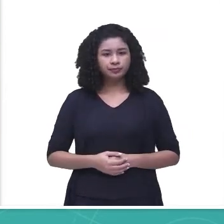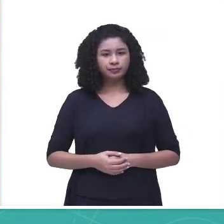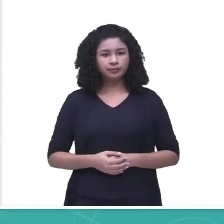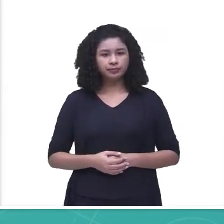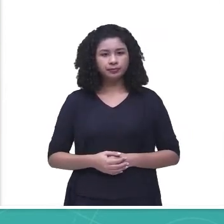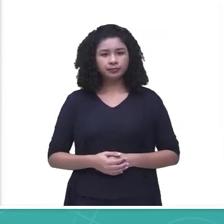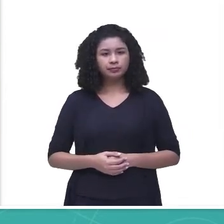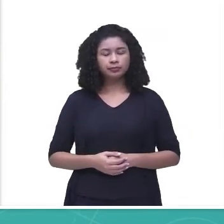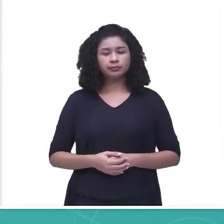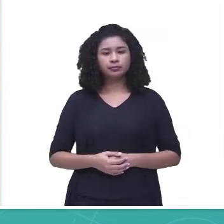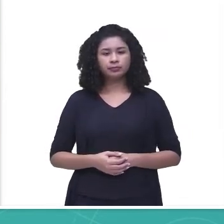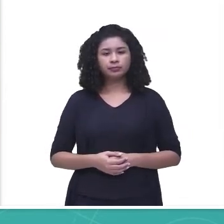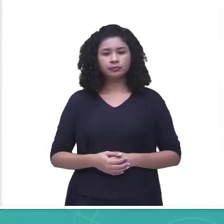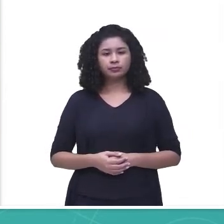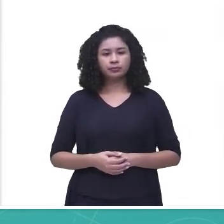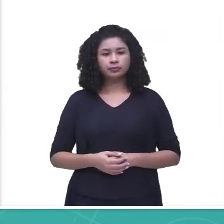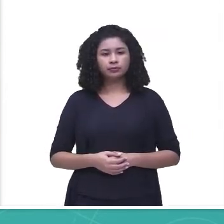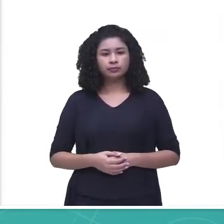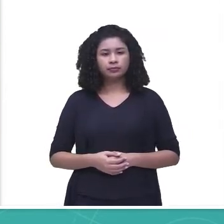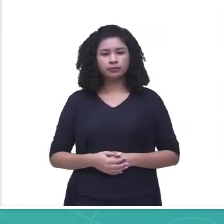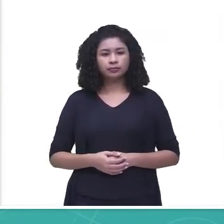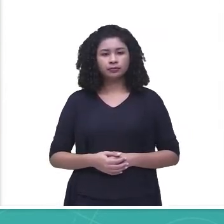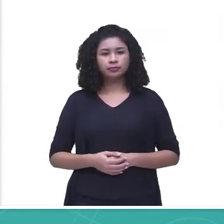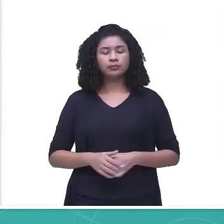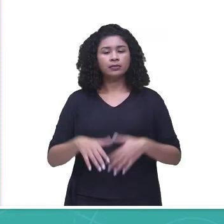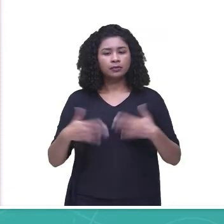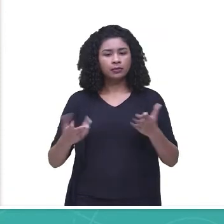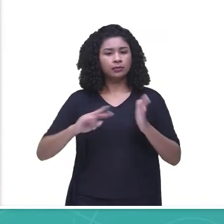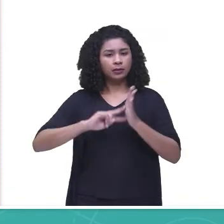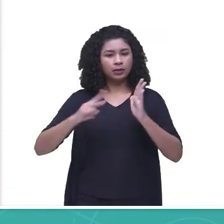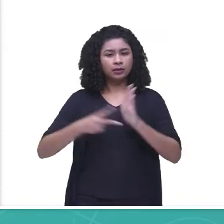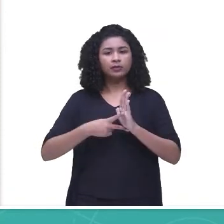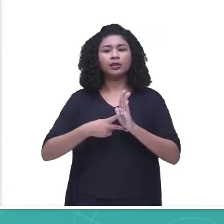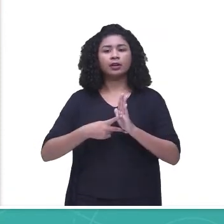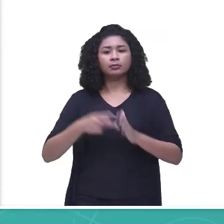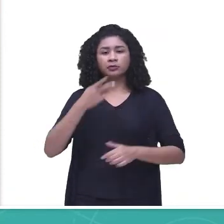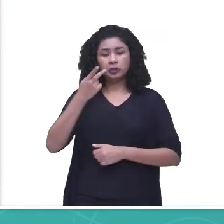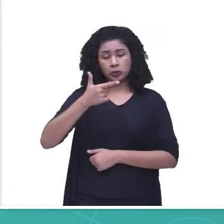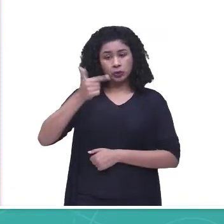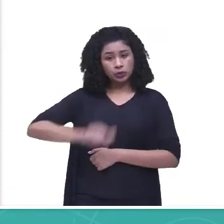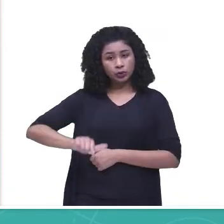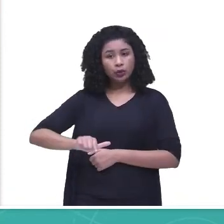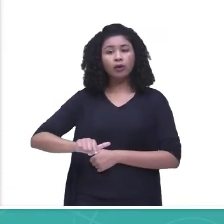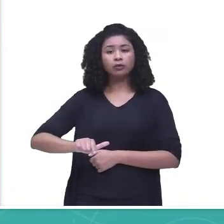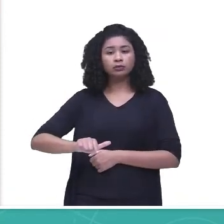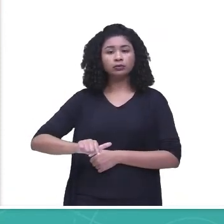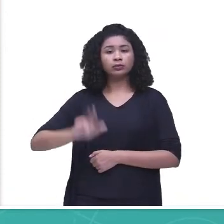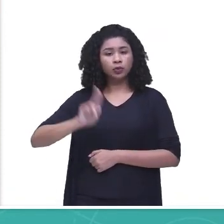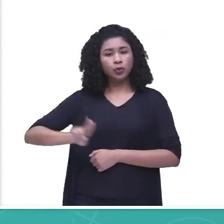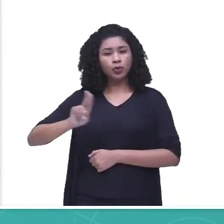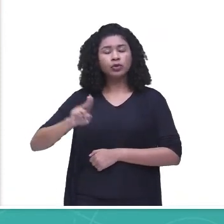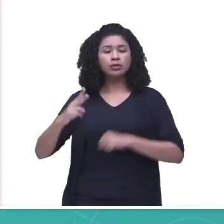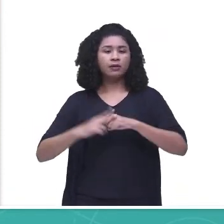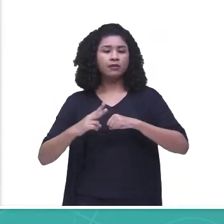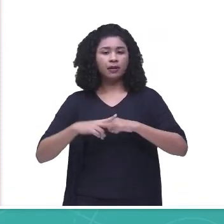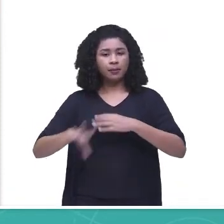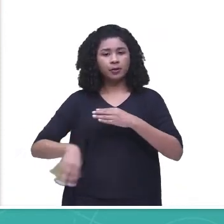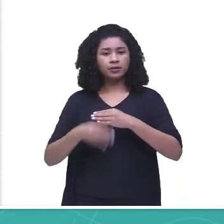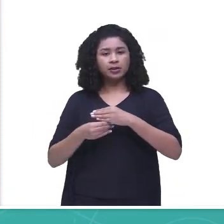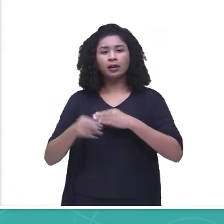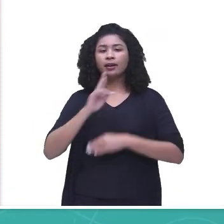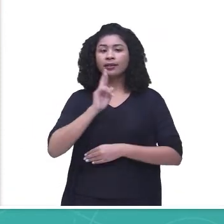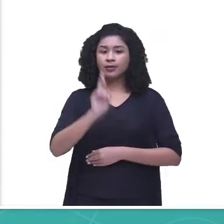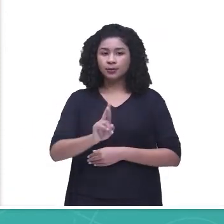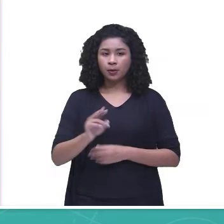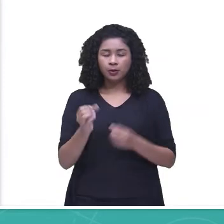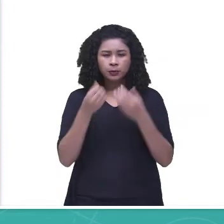significa então que eu tenho, eu estou ratificando essa resposta, tá? Quando eu utilizo esse verbo auxiliar na resposta. Tá certo,